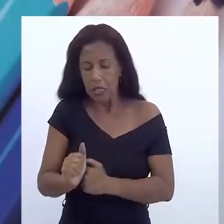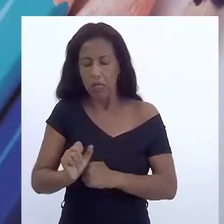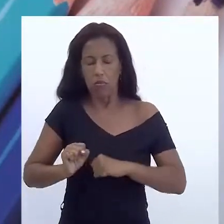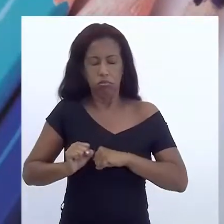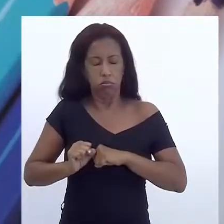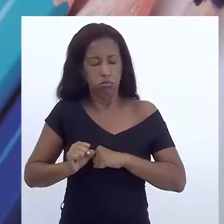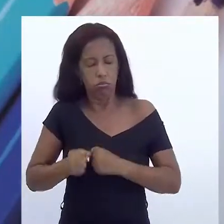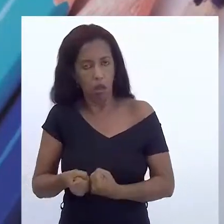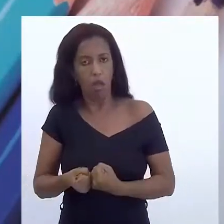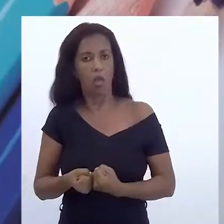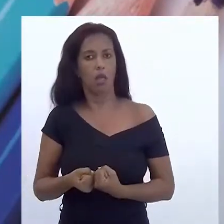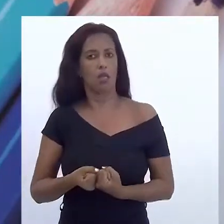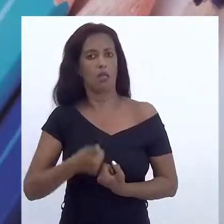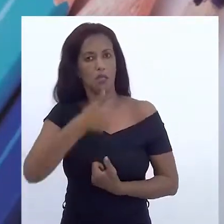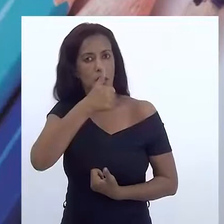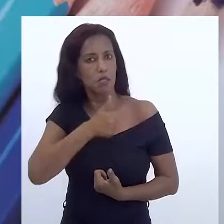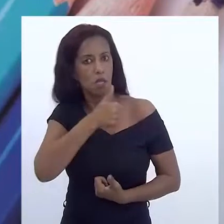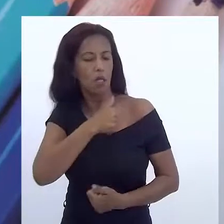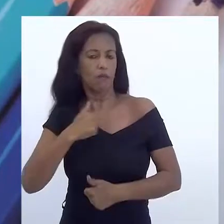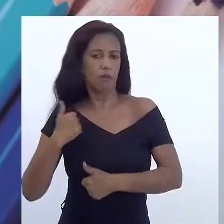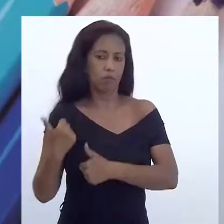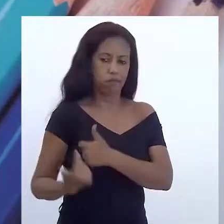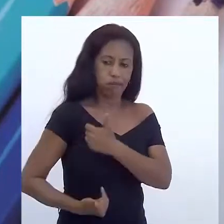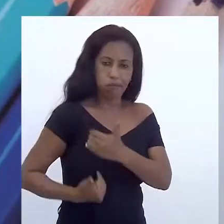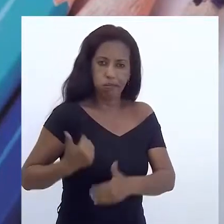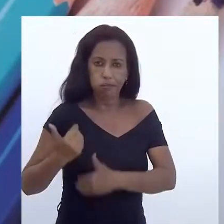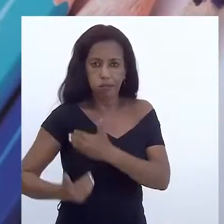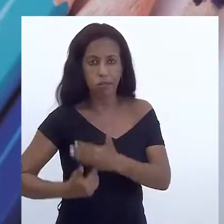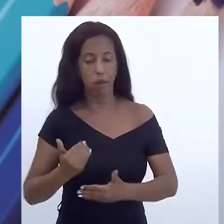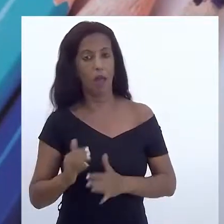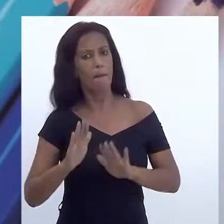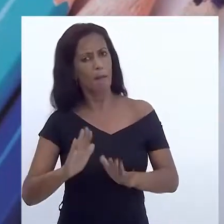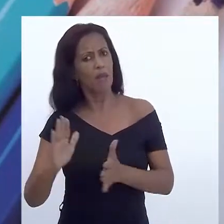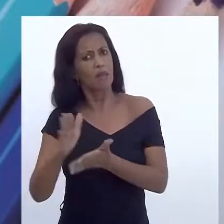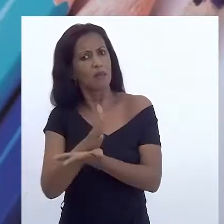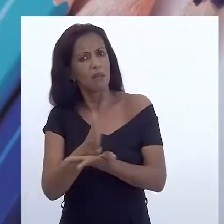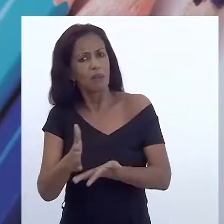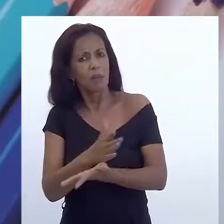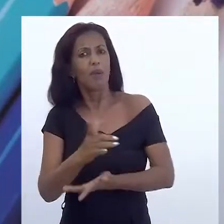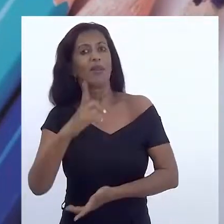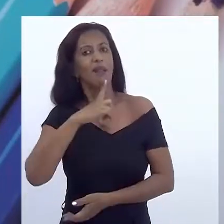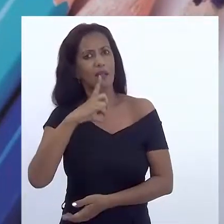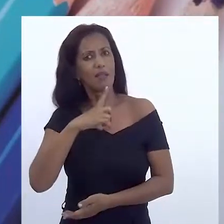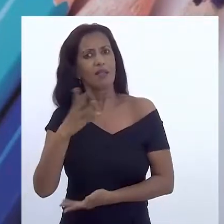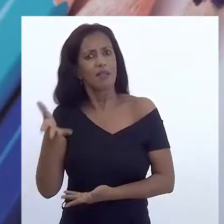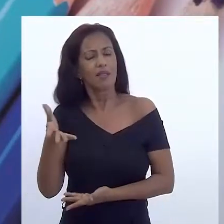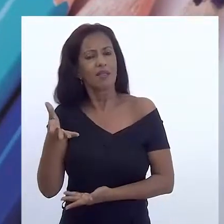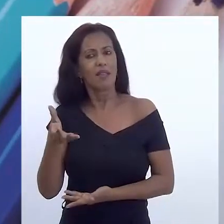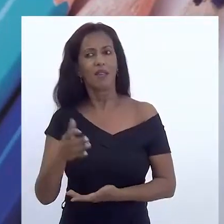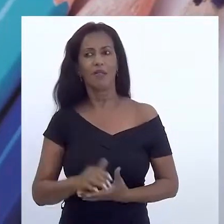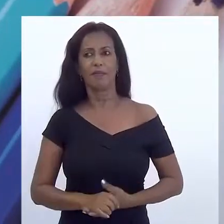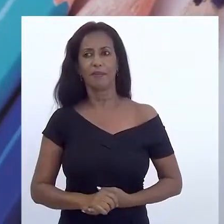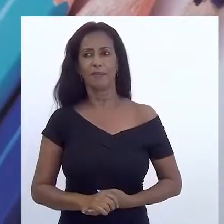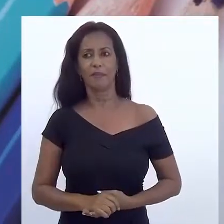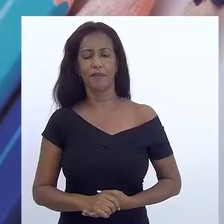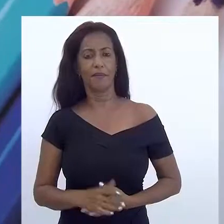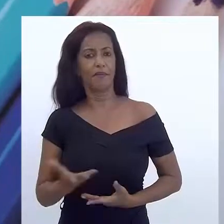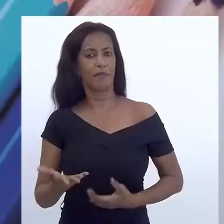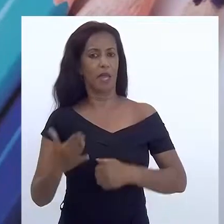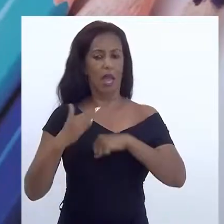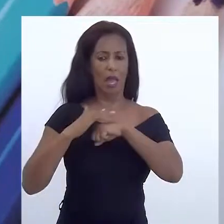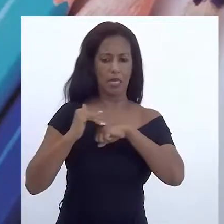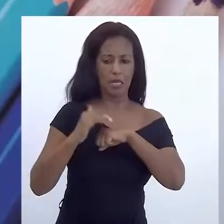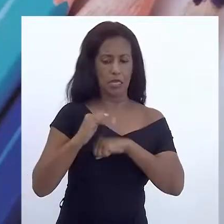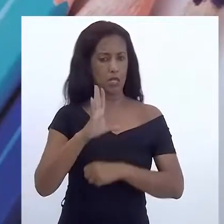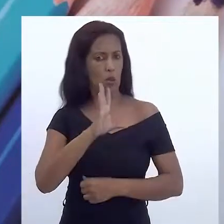e que têm sucesso na vida e que conseguiram passar por isso. Mas a maioria teve carinho,